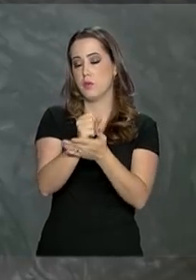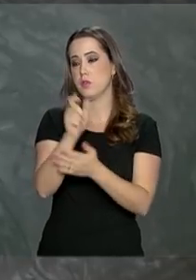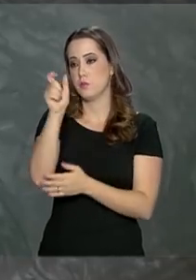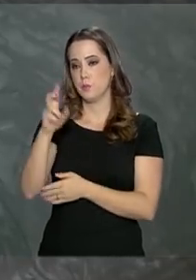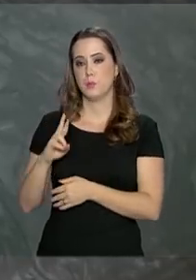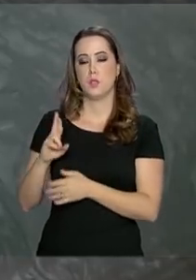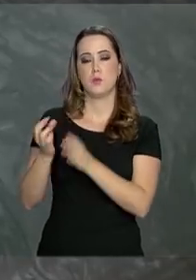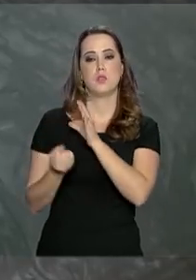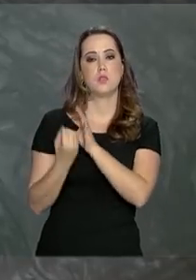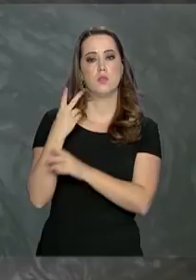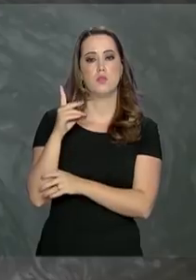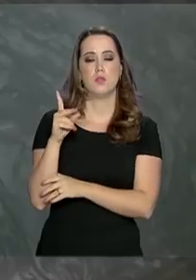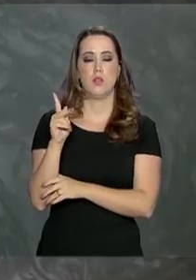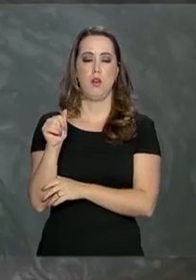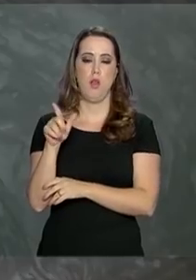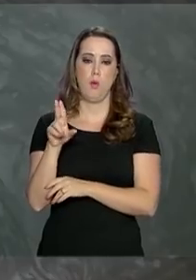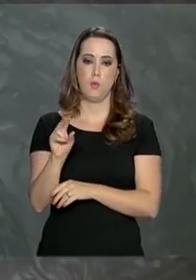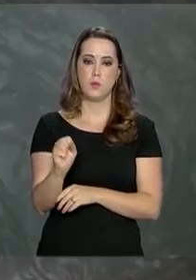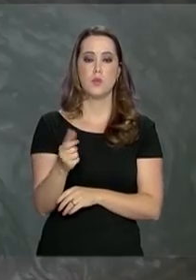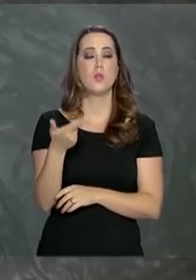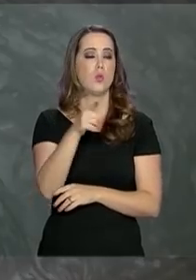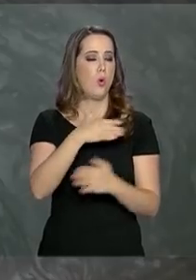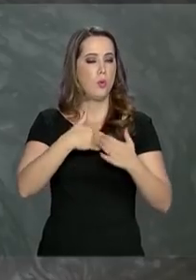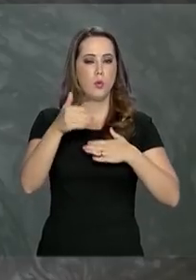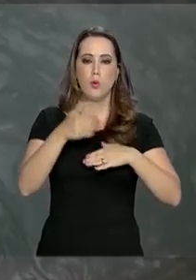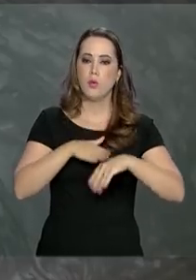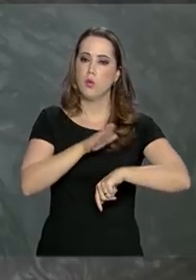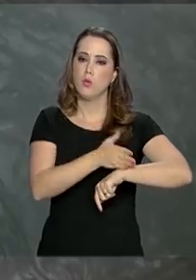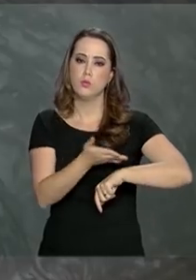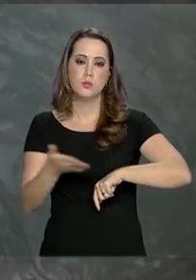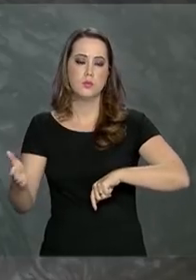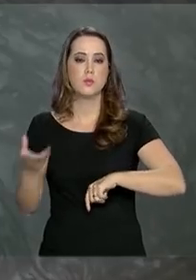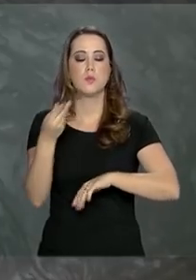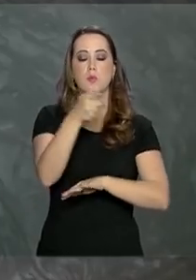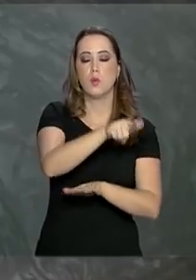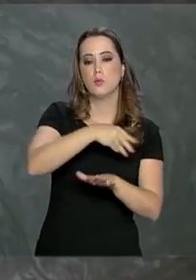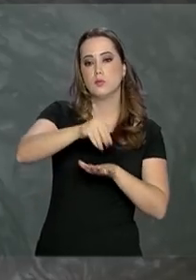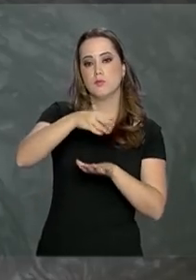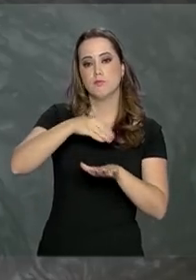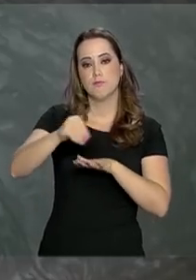Econômico Mundial, Klaus Schwab. E nós podemos voltar a qualquer momento